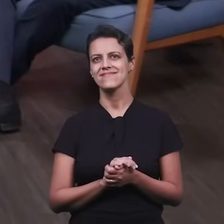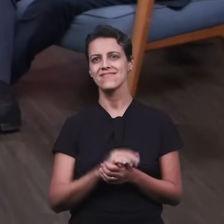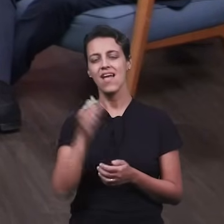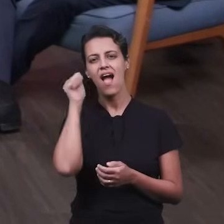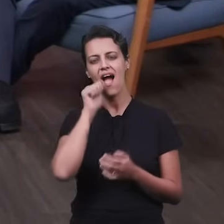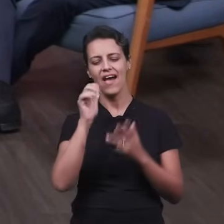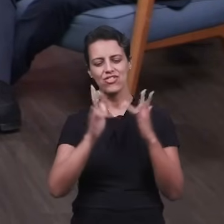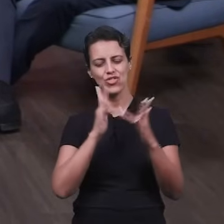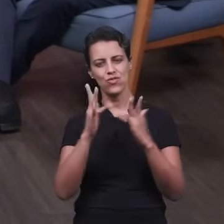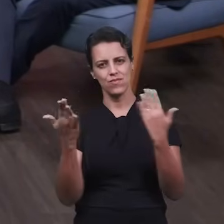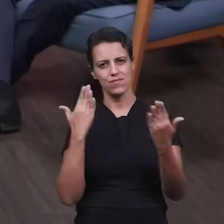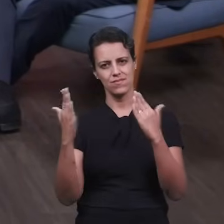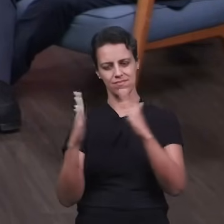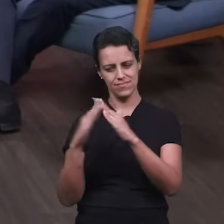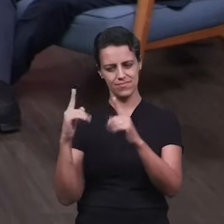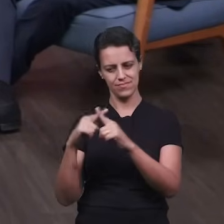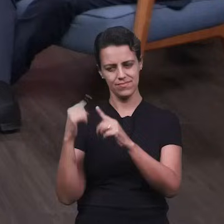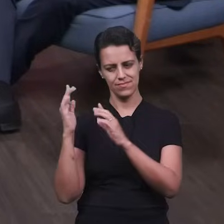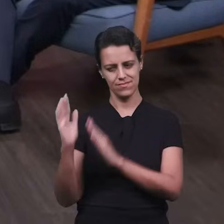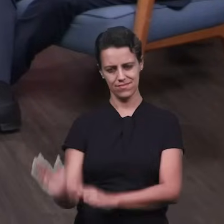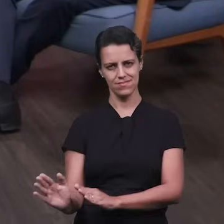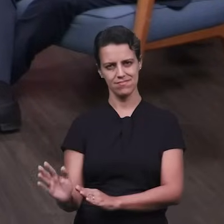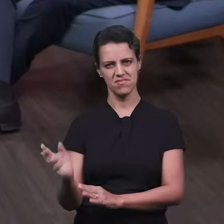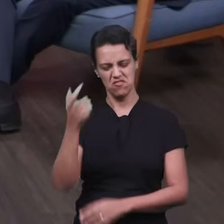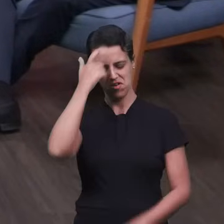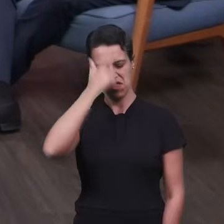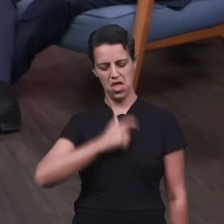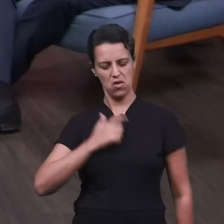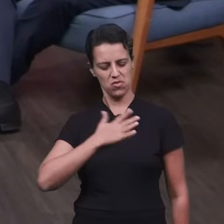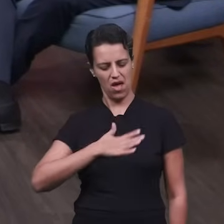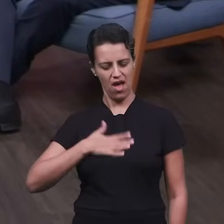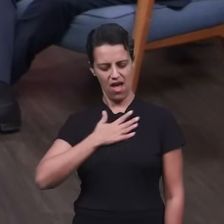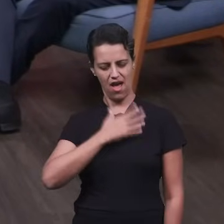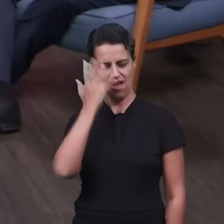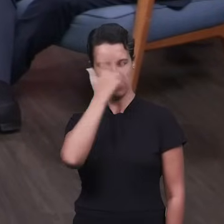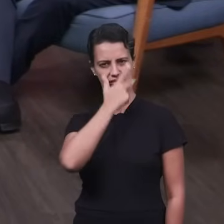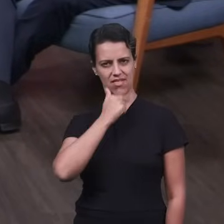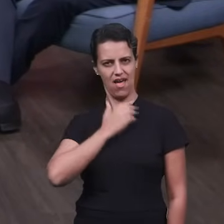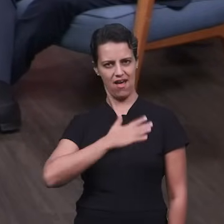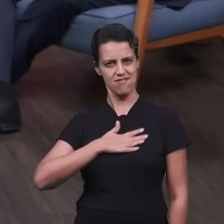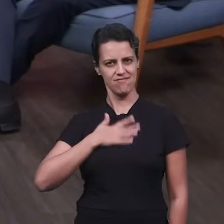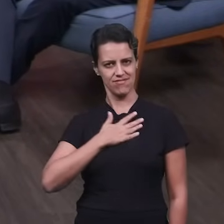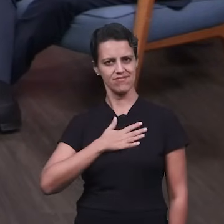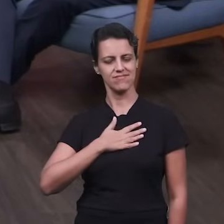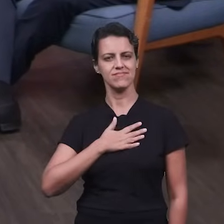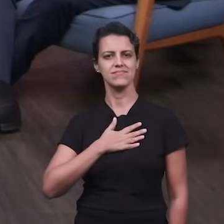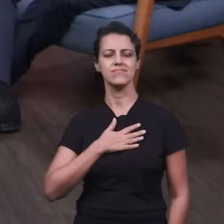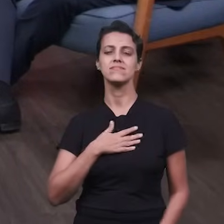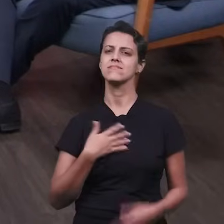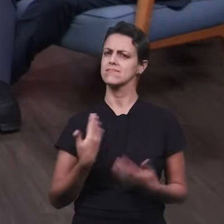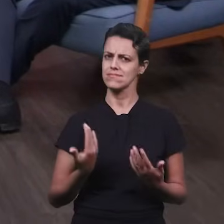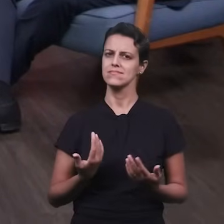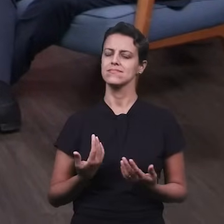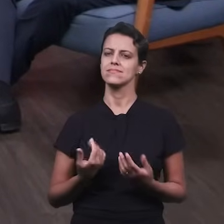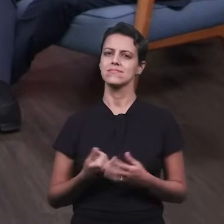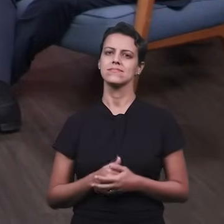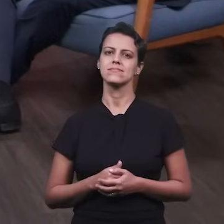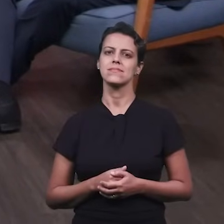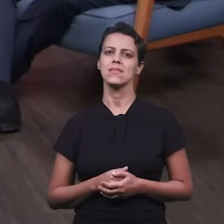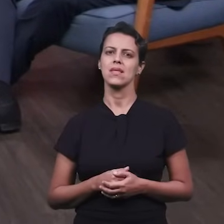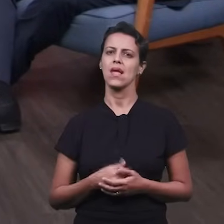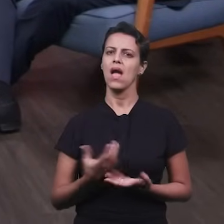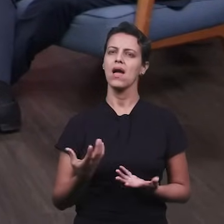aqui, tipo de igreja, ela se declara agradável, perceba uma situação